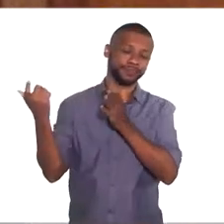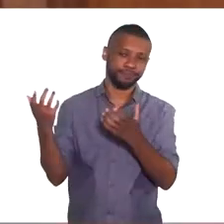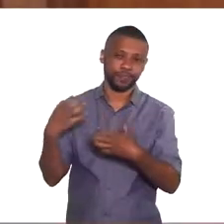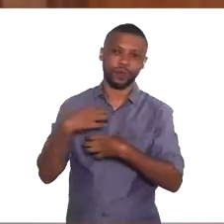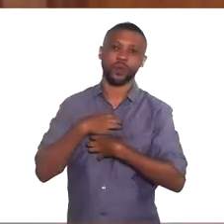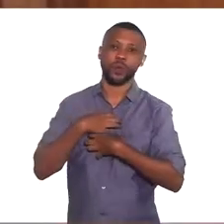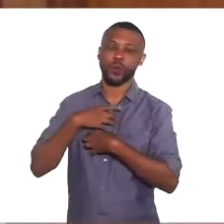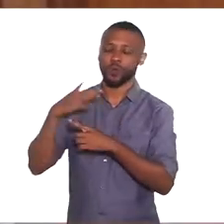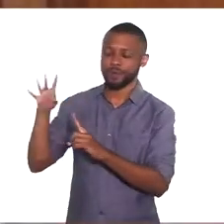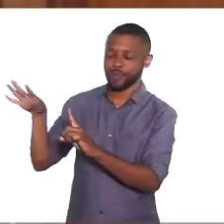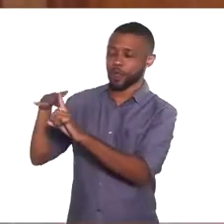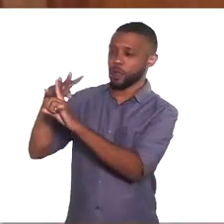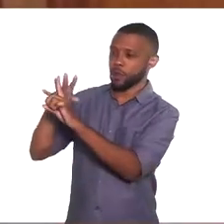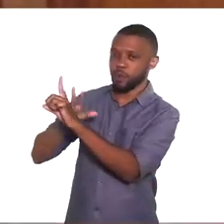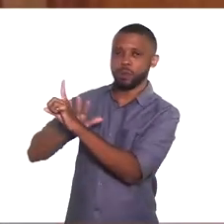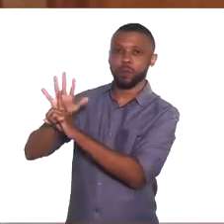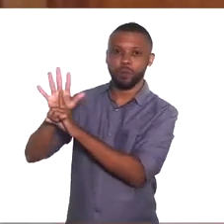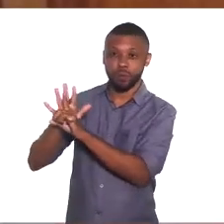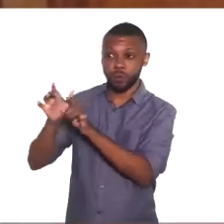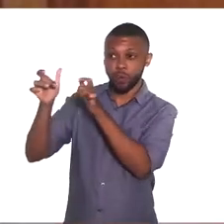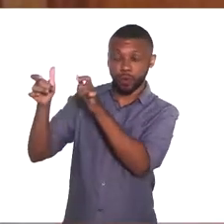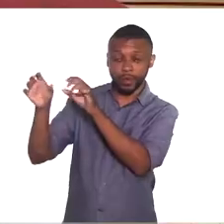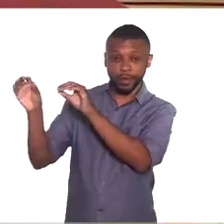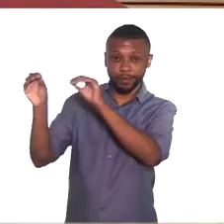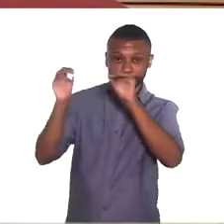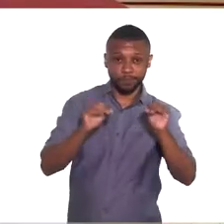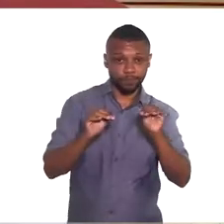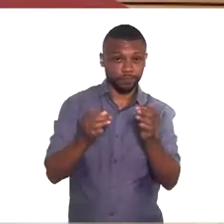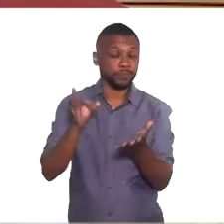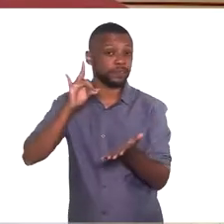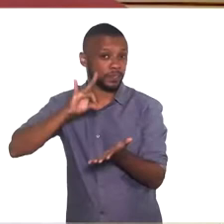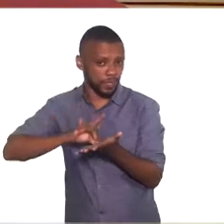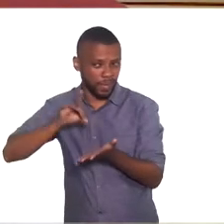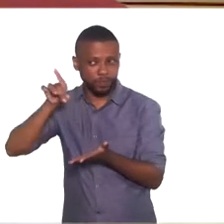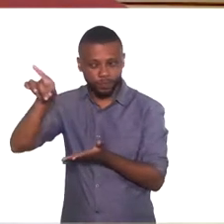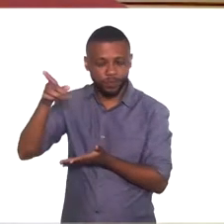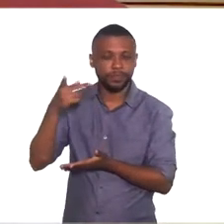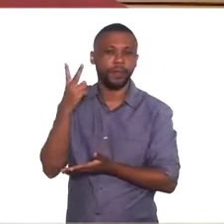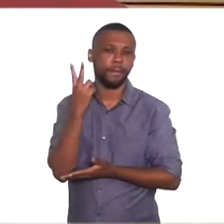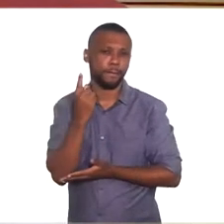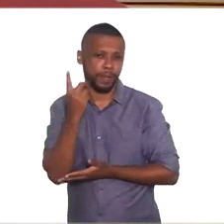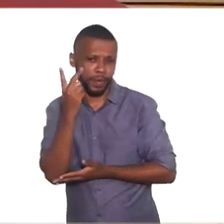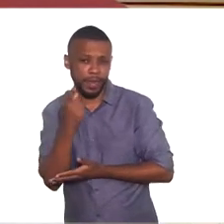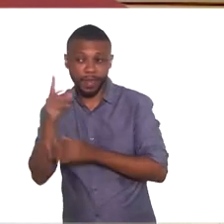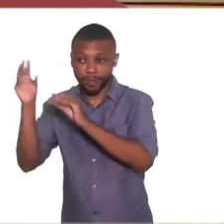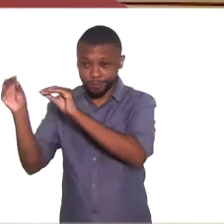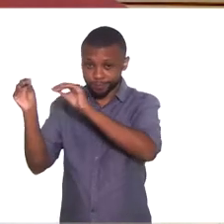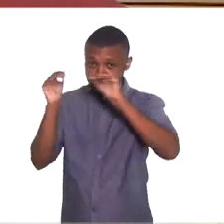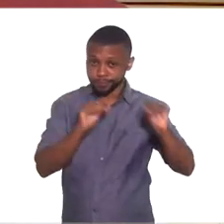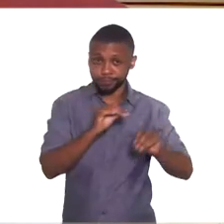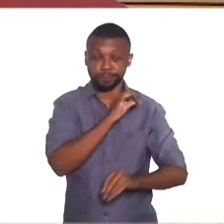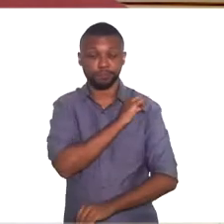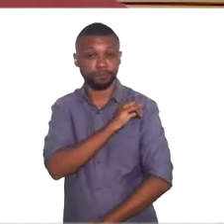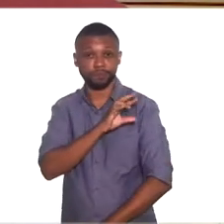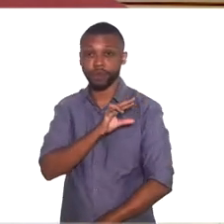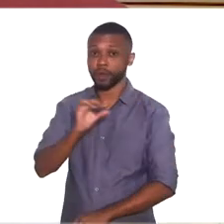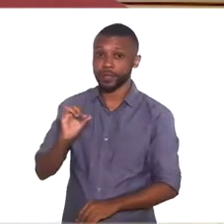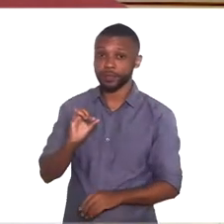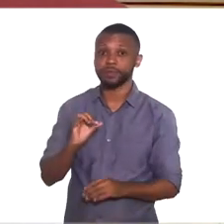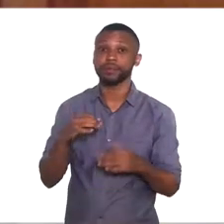parada digamos assim ficou Marcante e com marcante como o lugar de onde vinha o ET vim de Belém